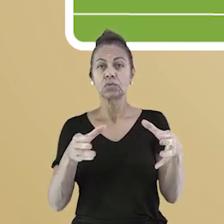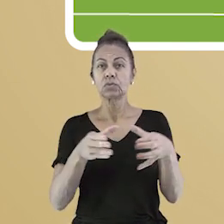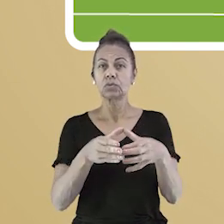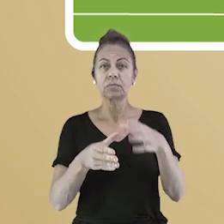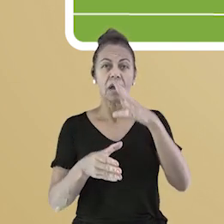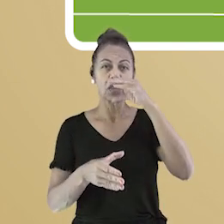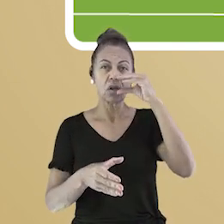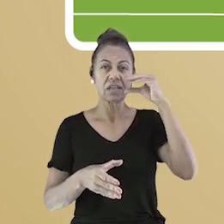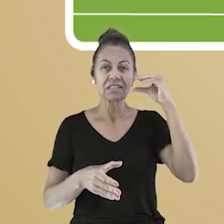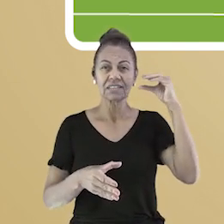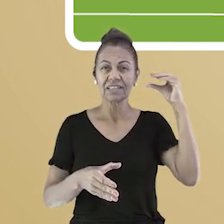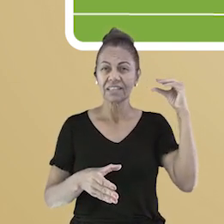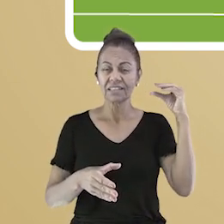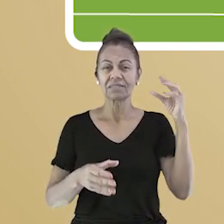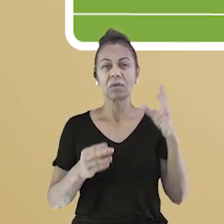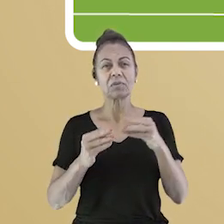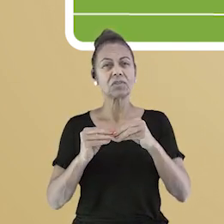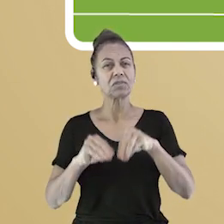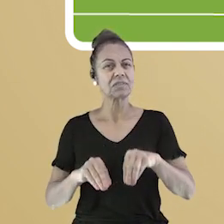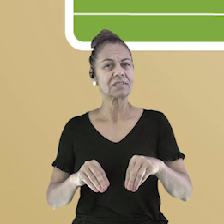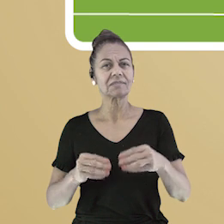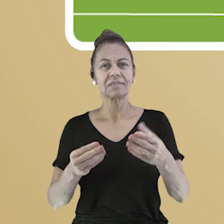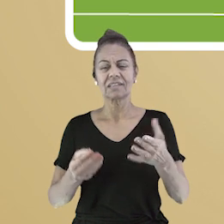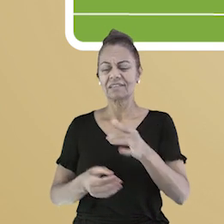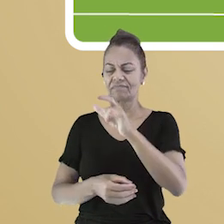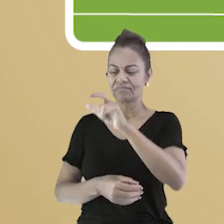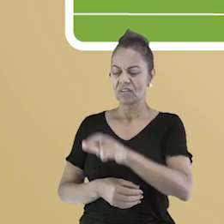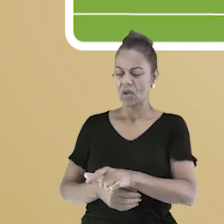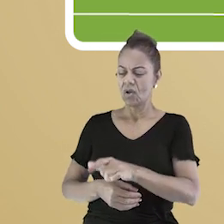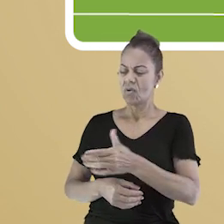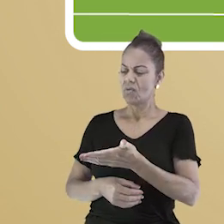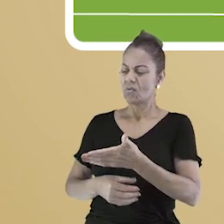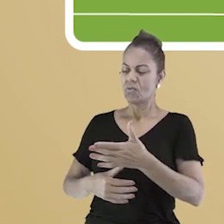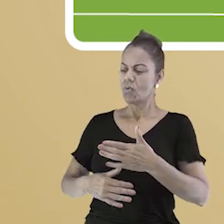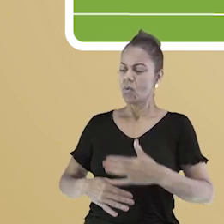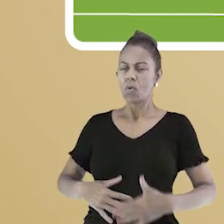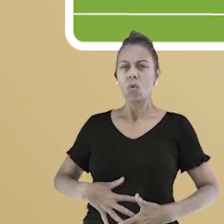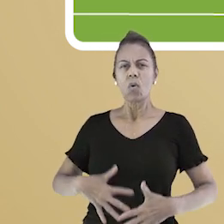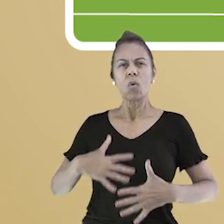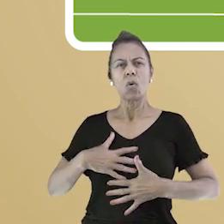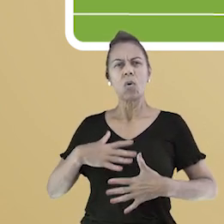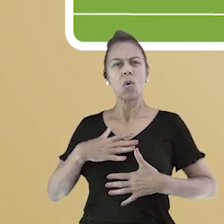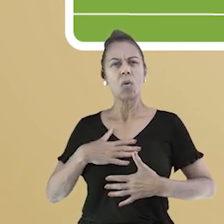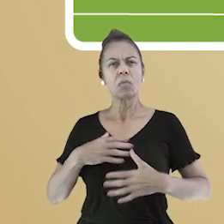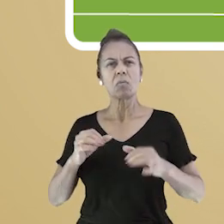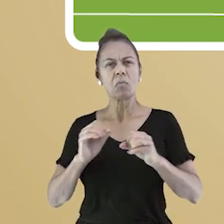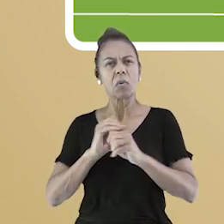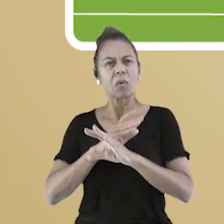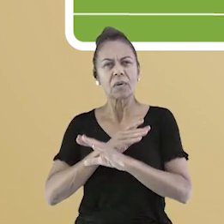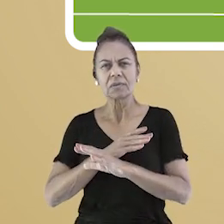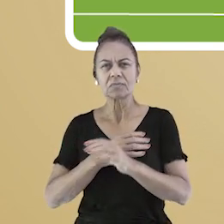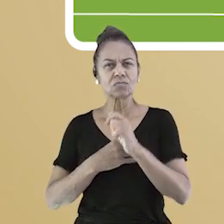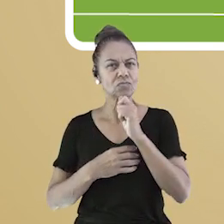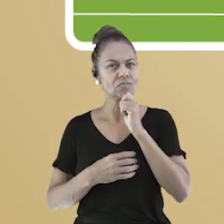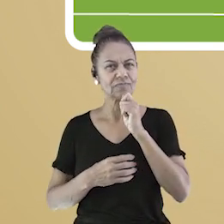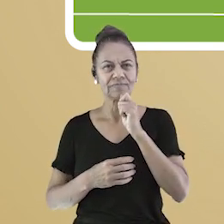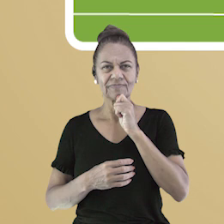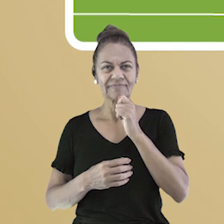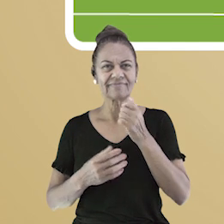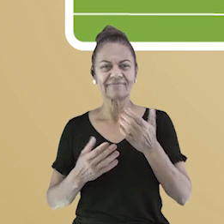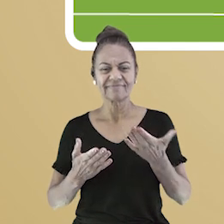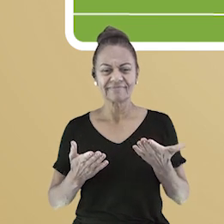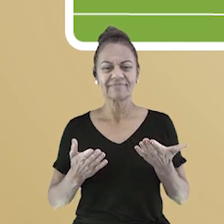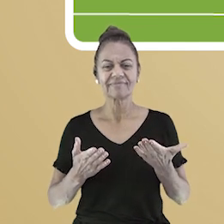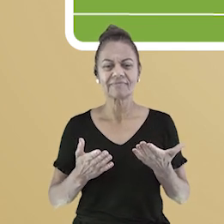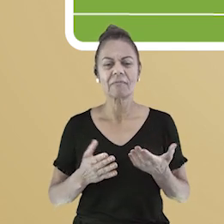representar um risco para a criança, também para a sua gestante, que ainda tem em desenvolvimento seu corpo, né? O desenvolvimento